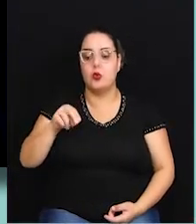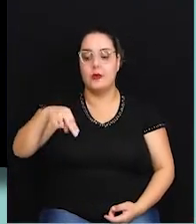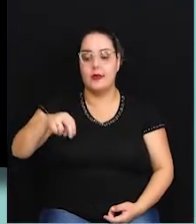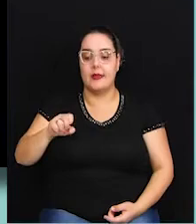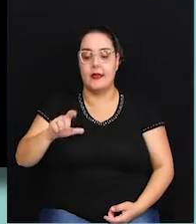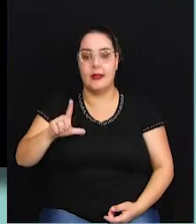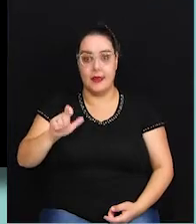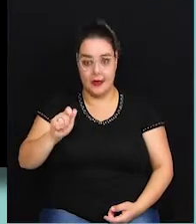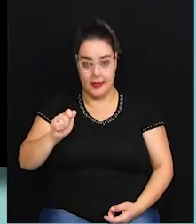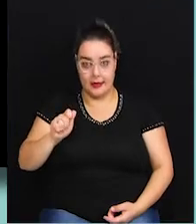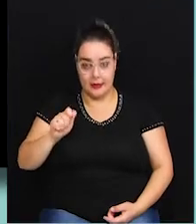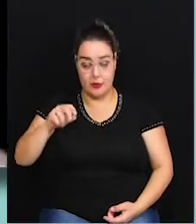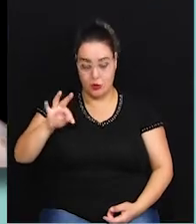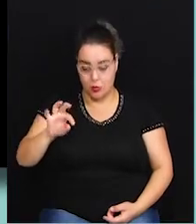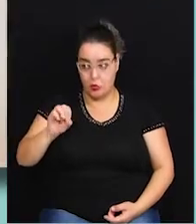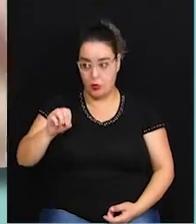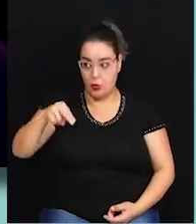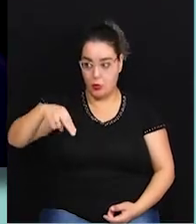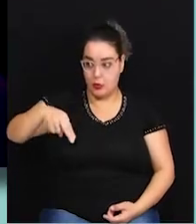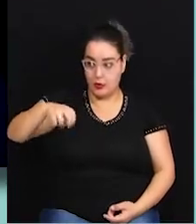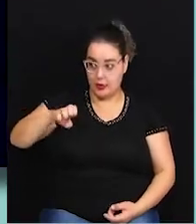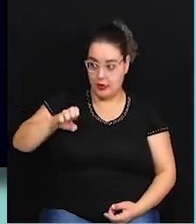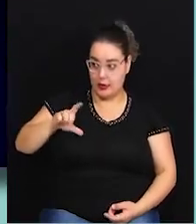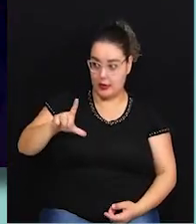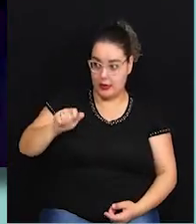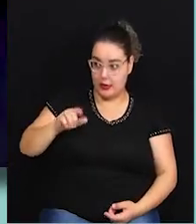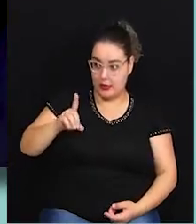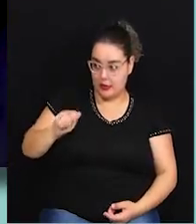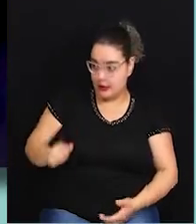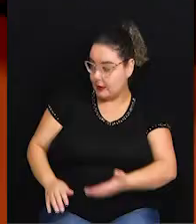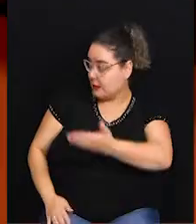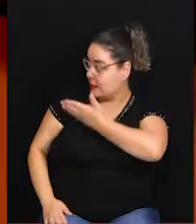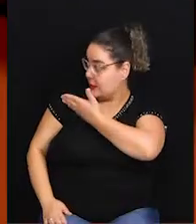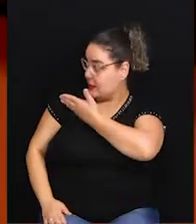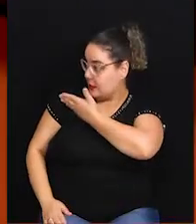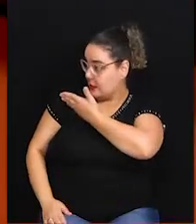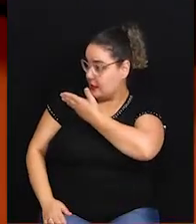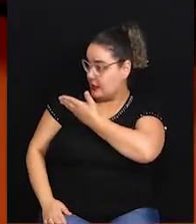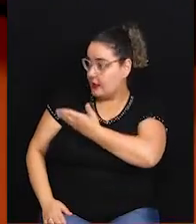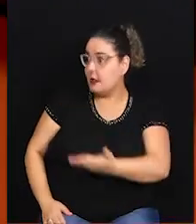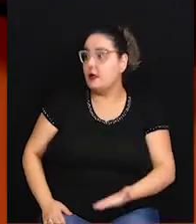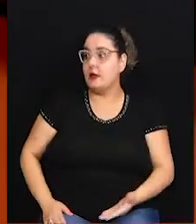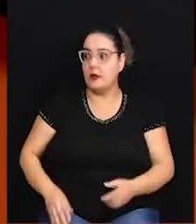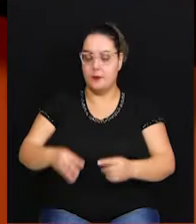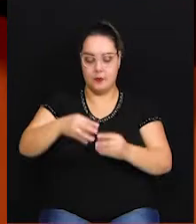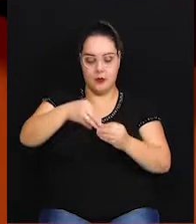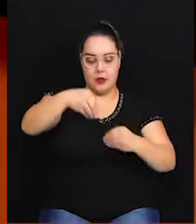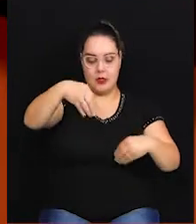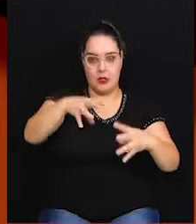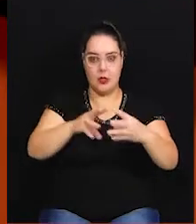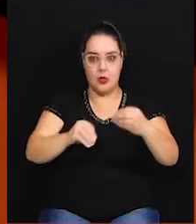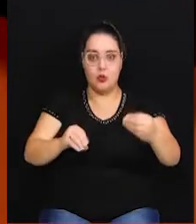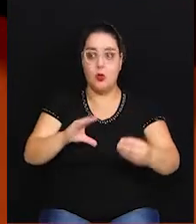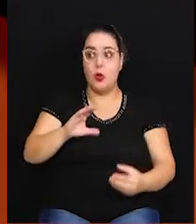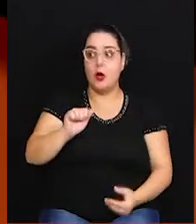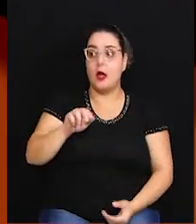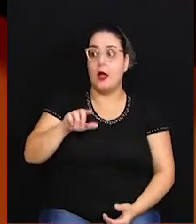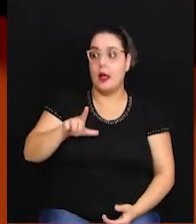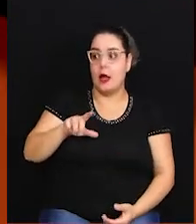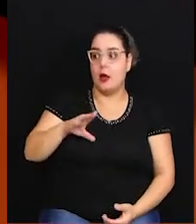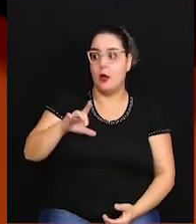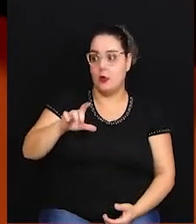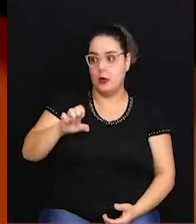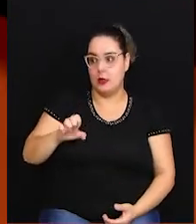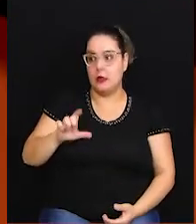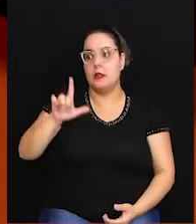resolvemos utilizar as fibras da bananeira. Aqui nós temos elas. Essas aqui são as fibras do pseudocaule. Depois